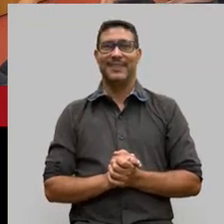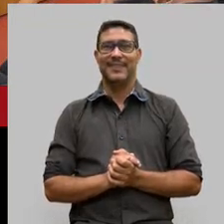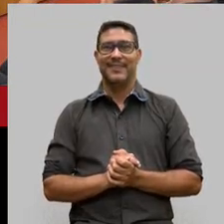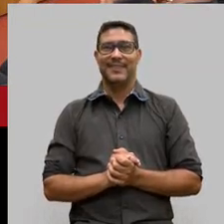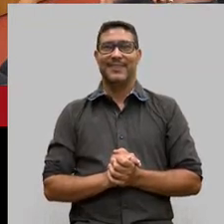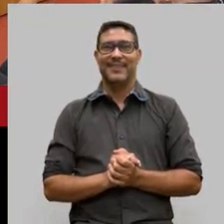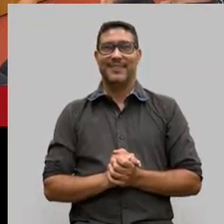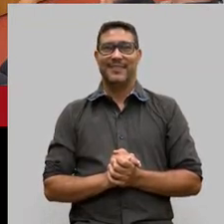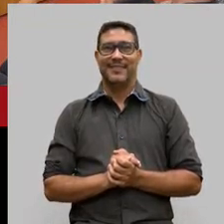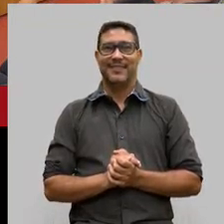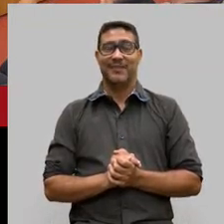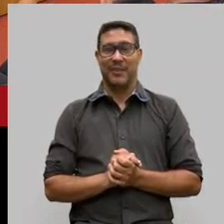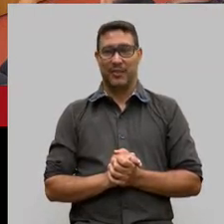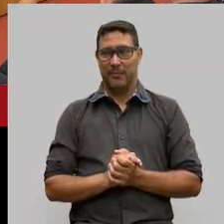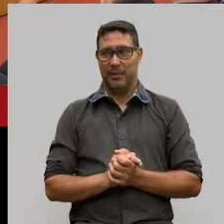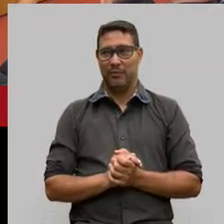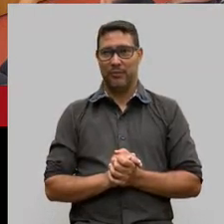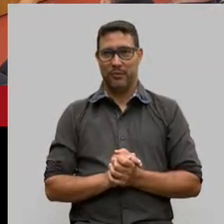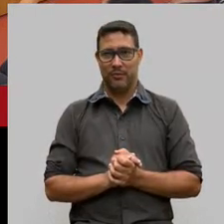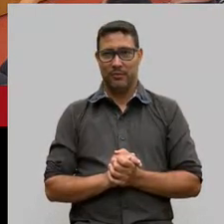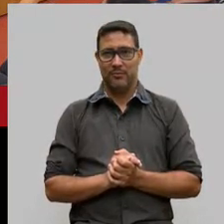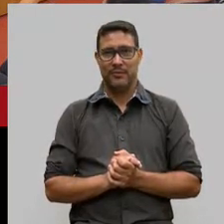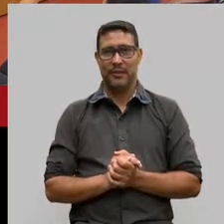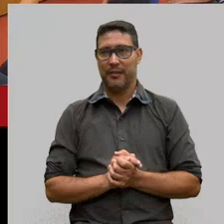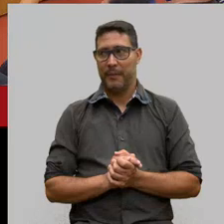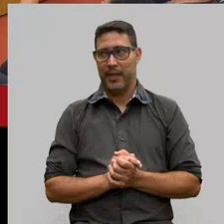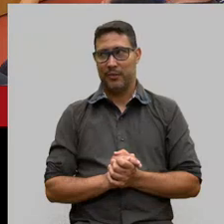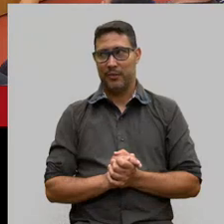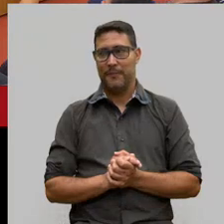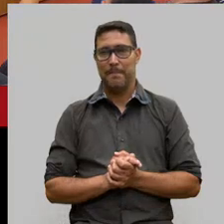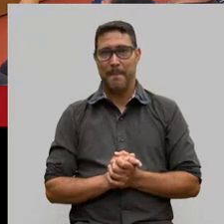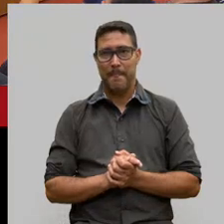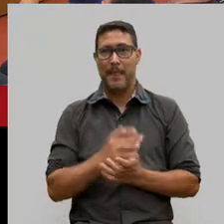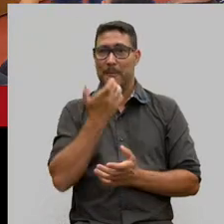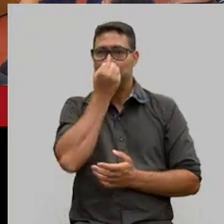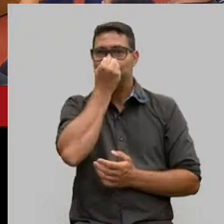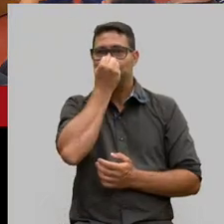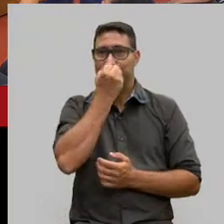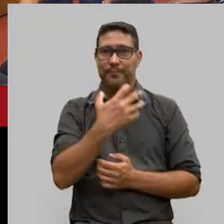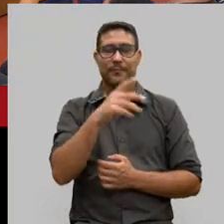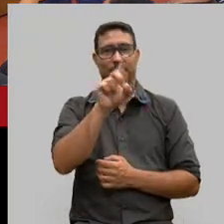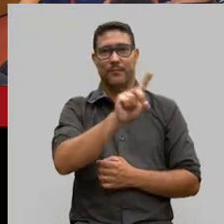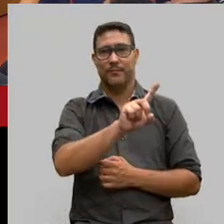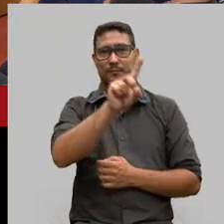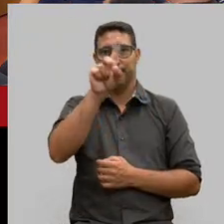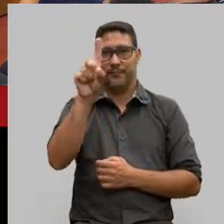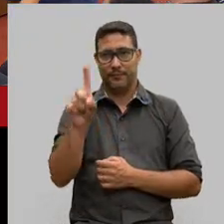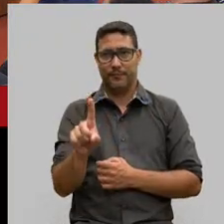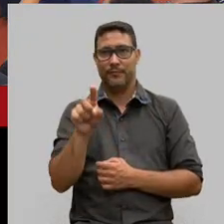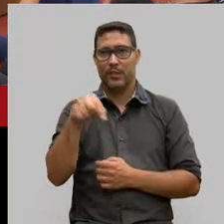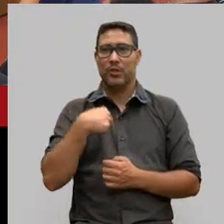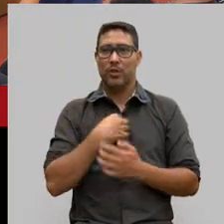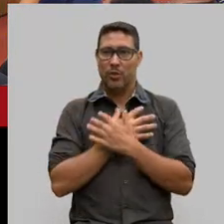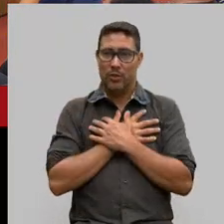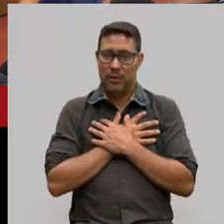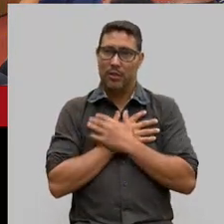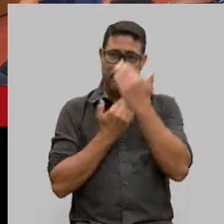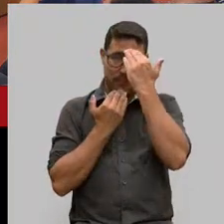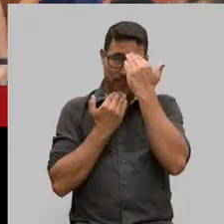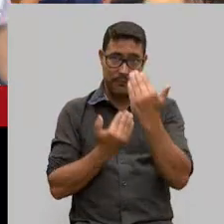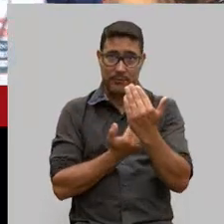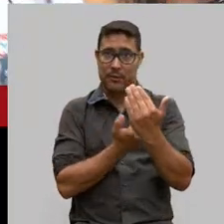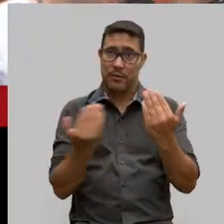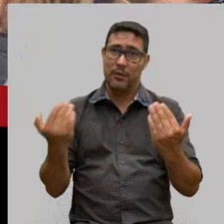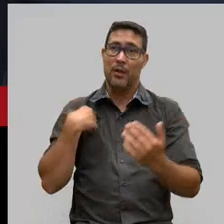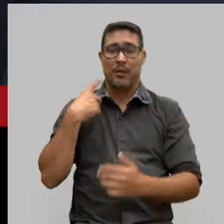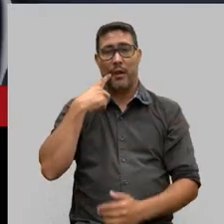Cristiano gente então novamente aquele Bom dia né eu insisto em agradecer o Dr Maurício